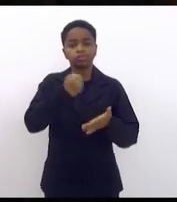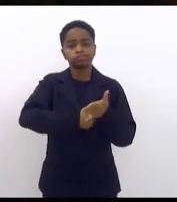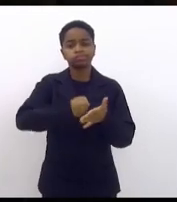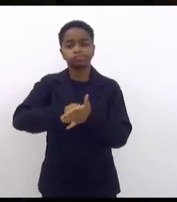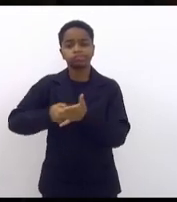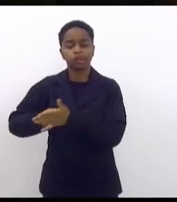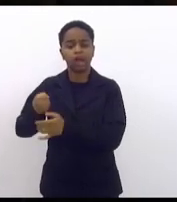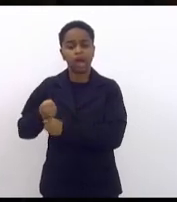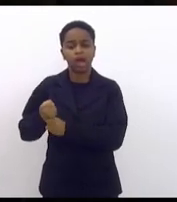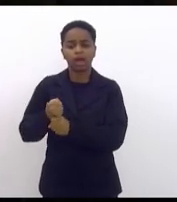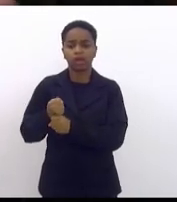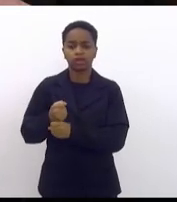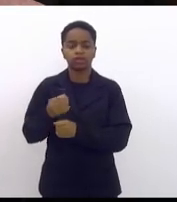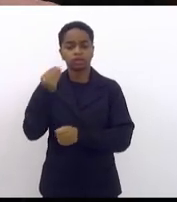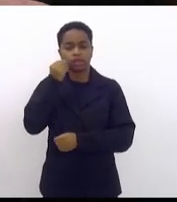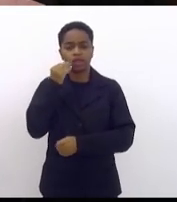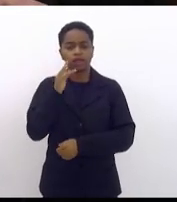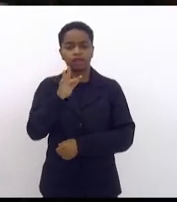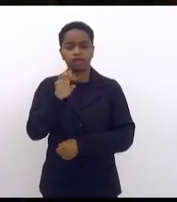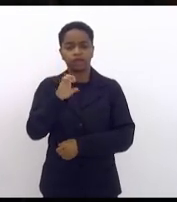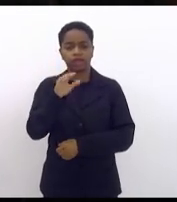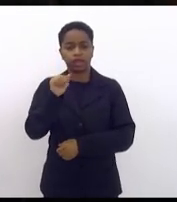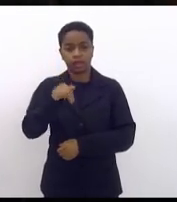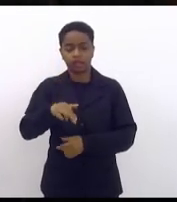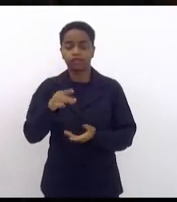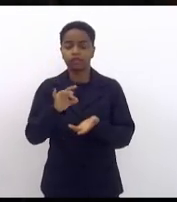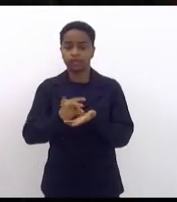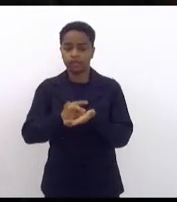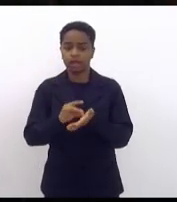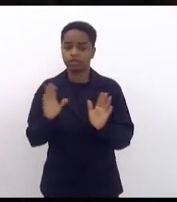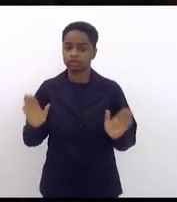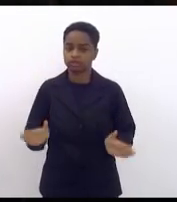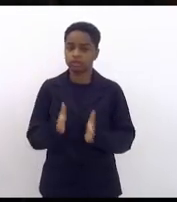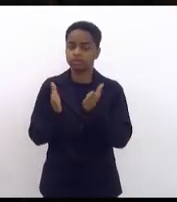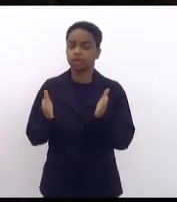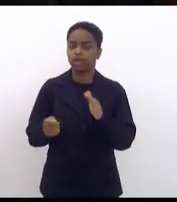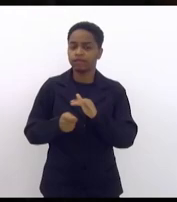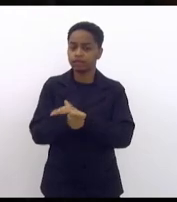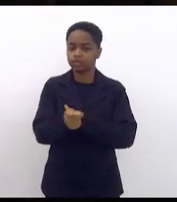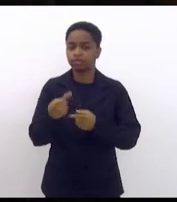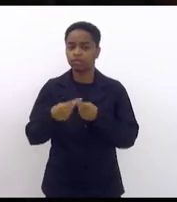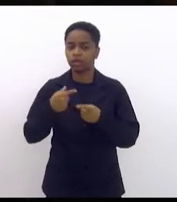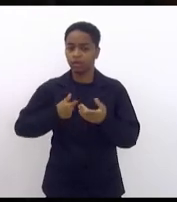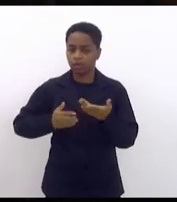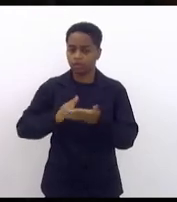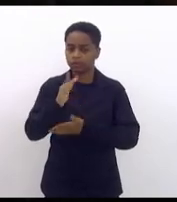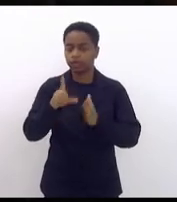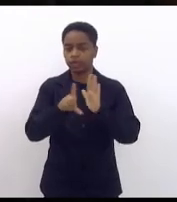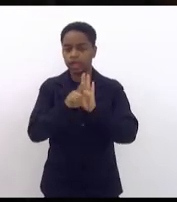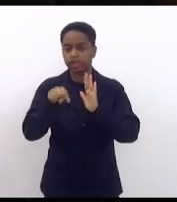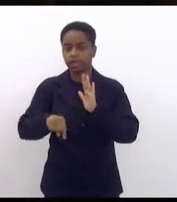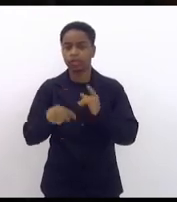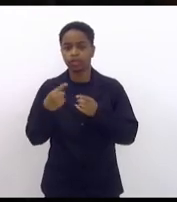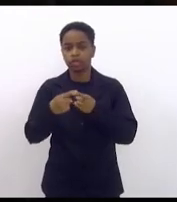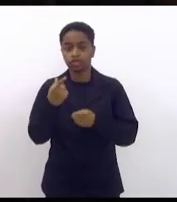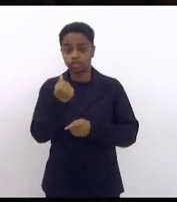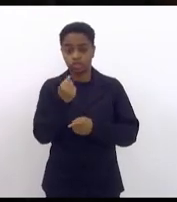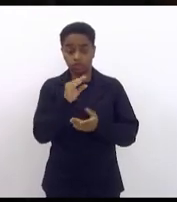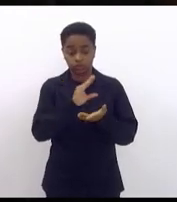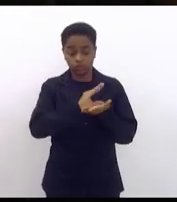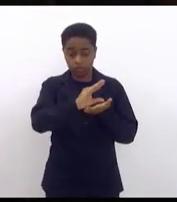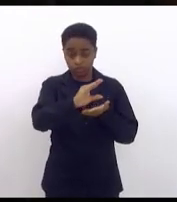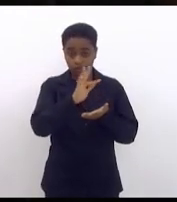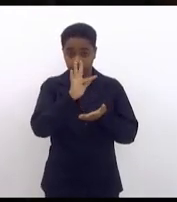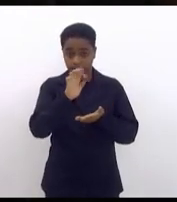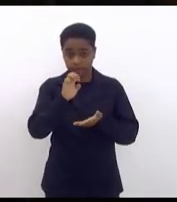para que o FECAM seja investido de fato. Aprovei uma lei nessa casa para que uma parte do dinheiro do FECAM seja